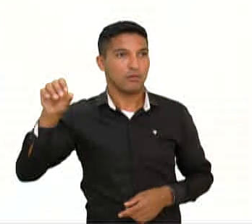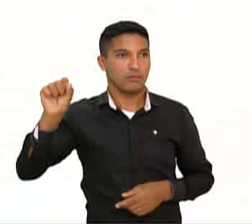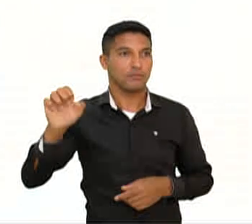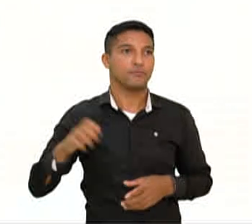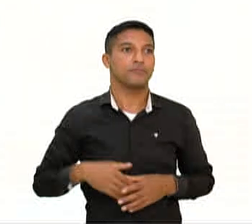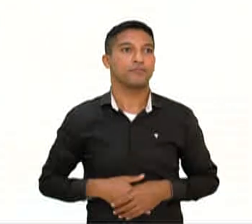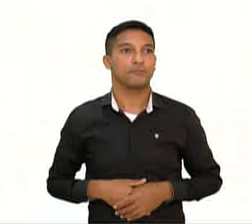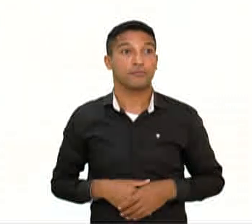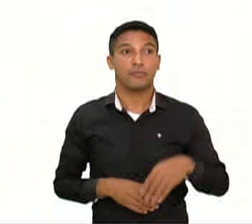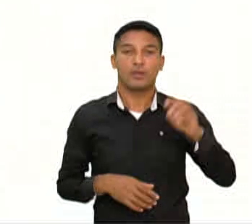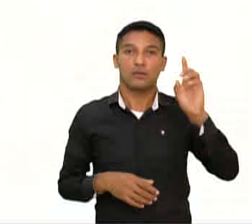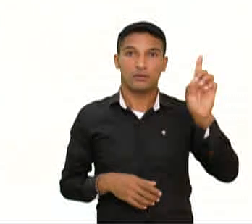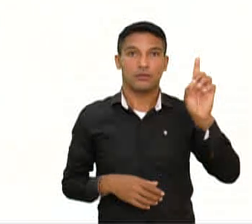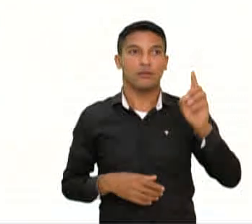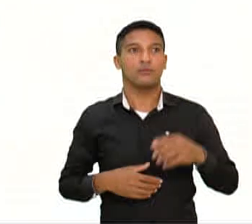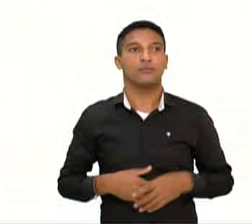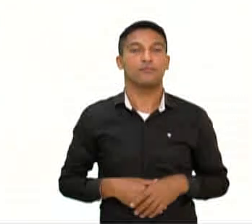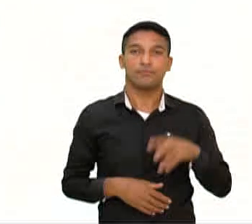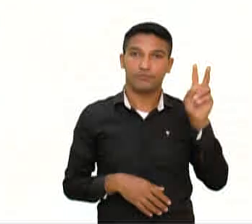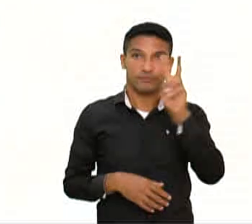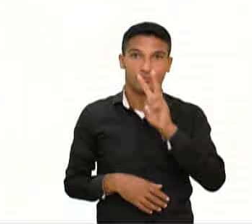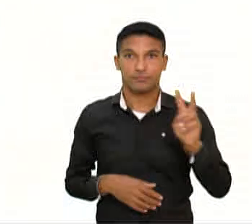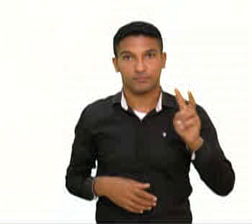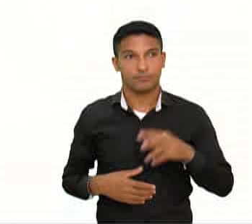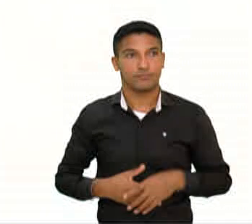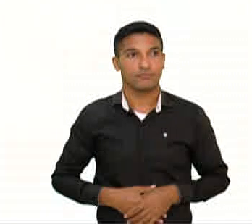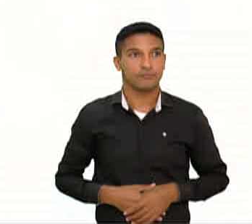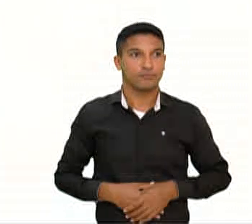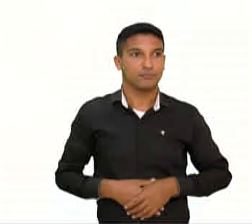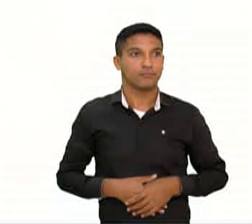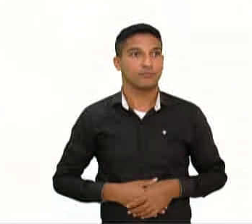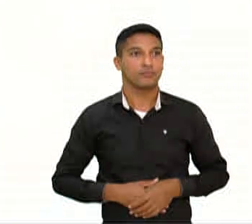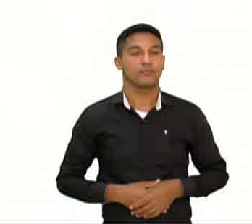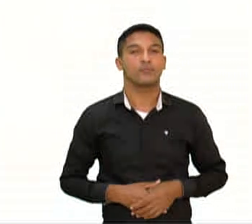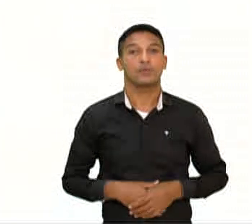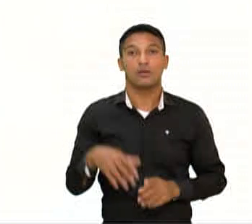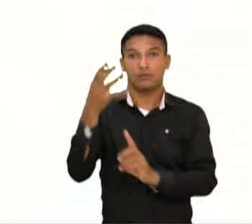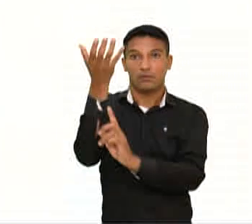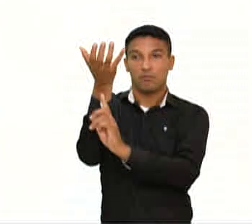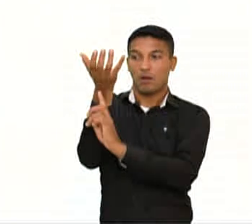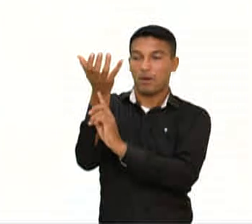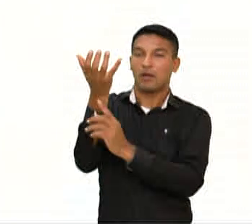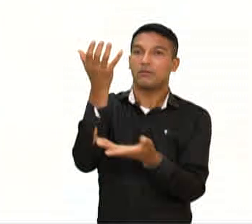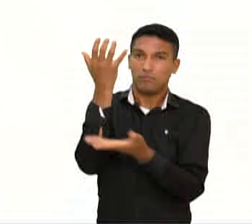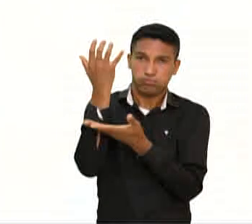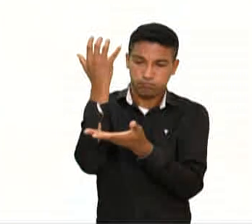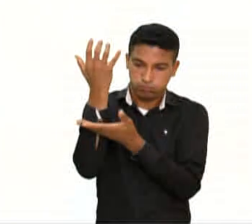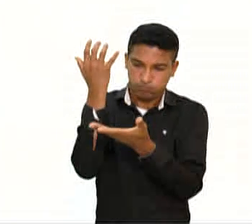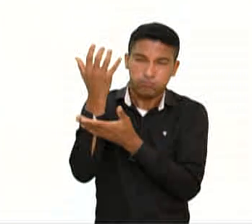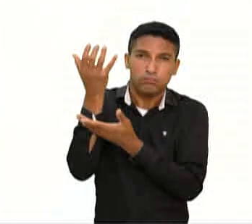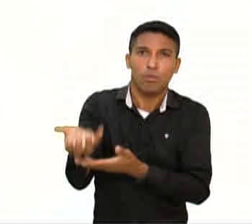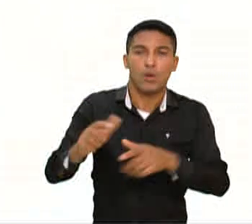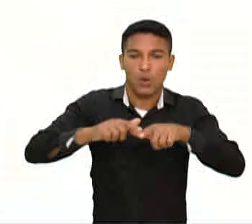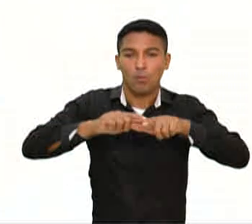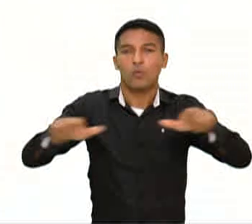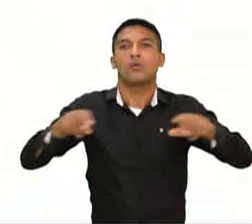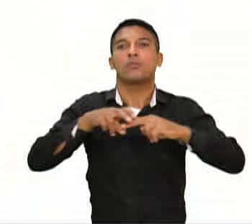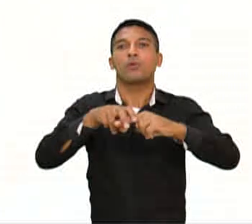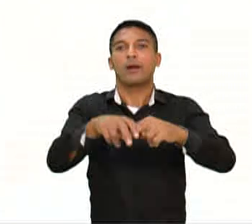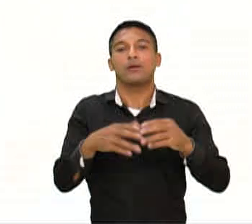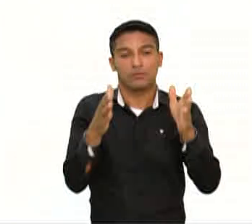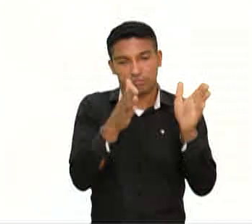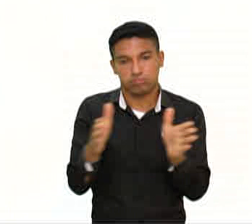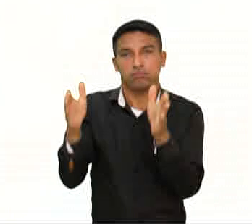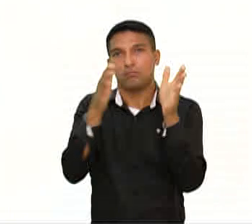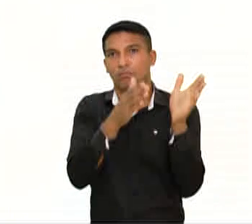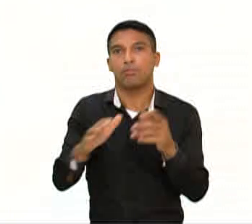embora bastante devastada em outras regiões para a produção madeireira, ainda hoje é a formação natural